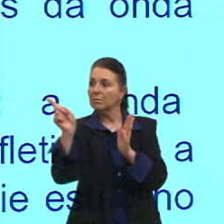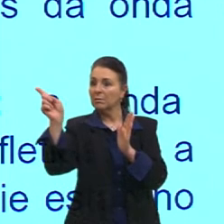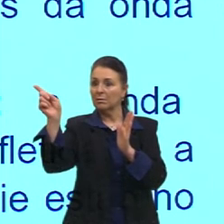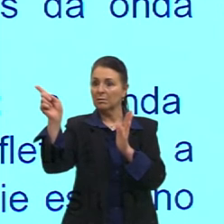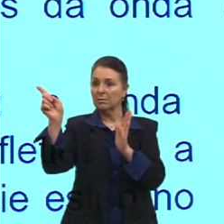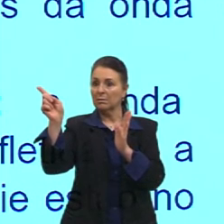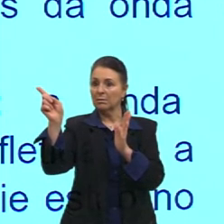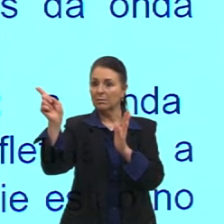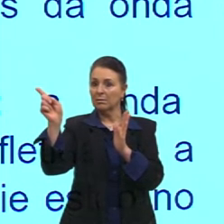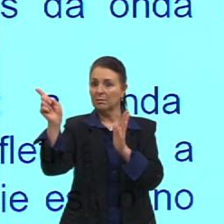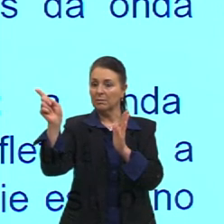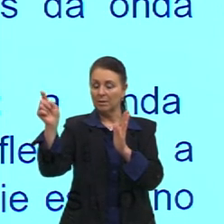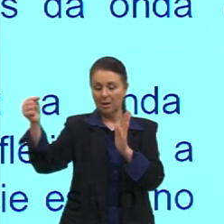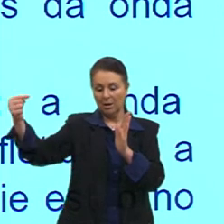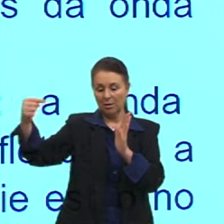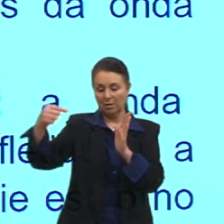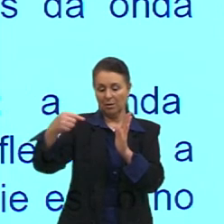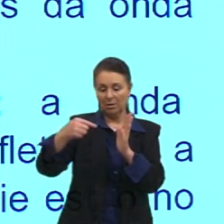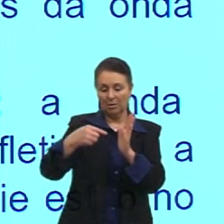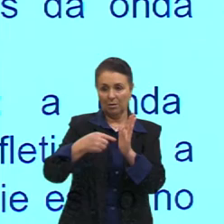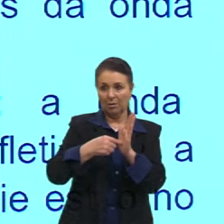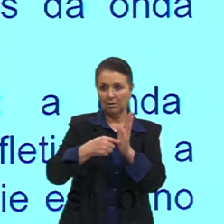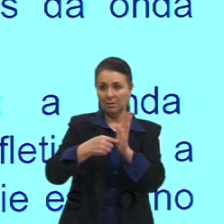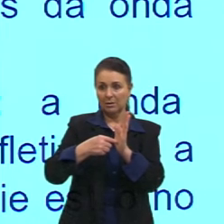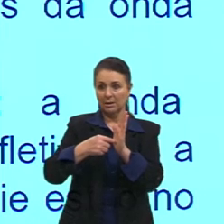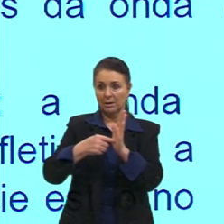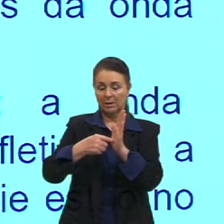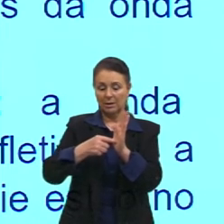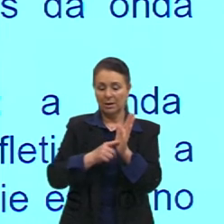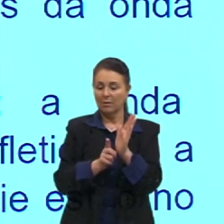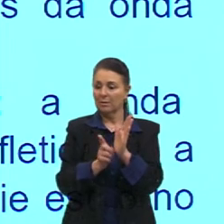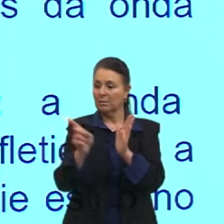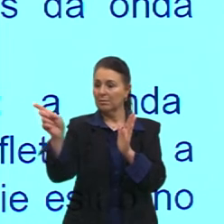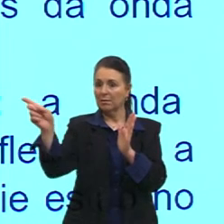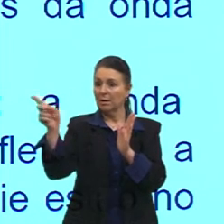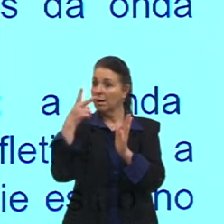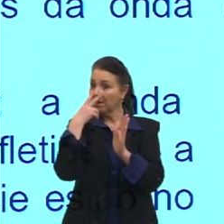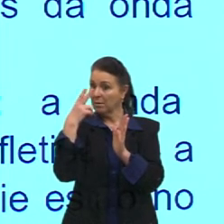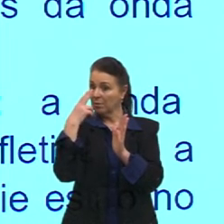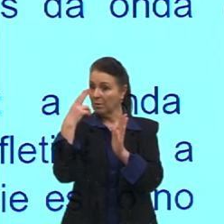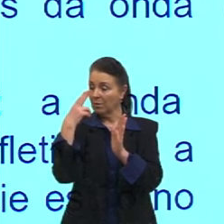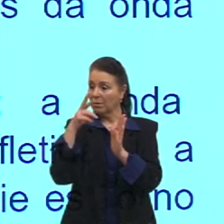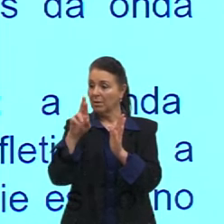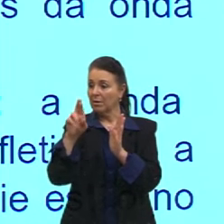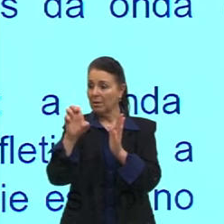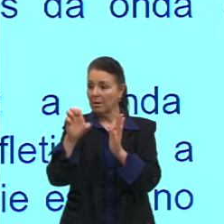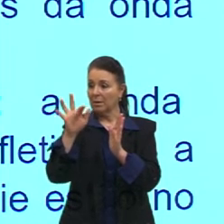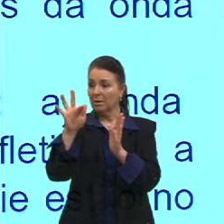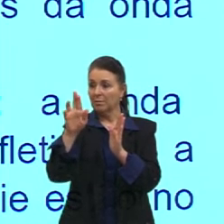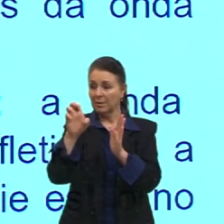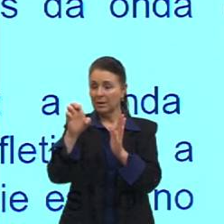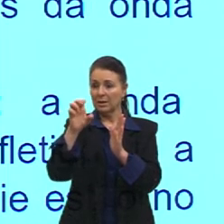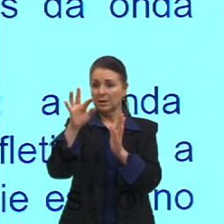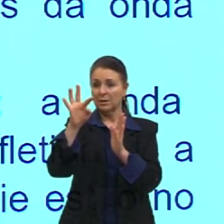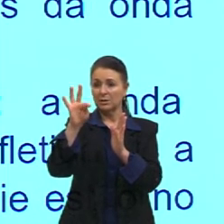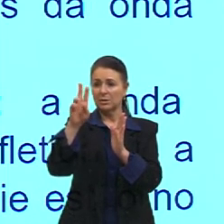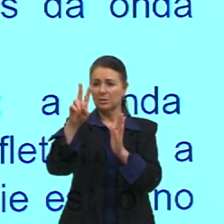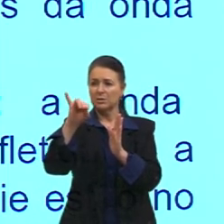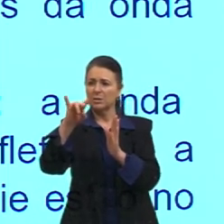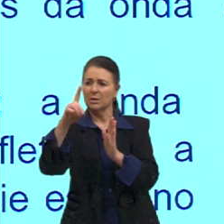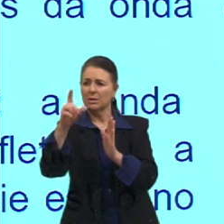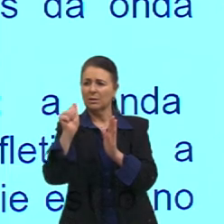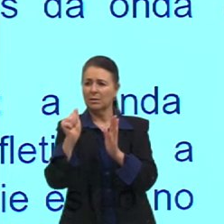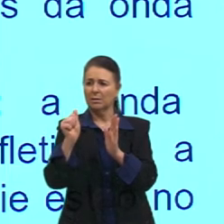onda incidente e a onda refletida. É a mesma onda, né? Só que ela foi refletida. E vejam que esse ângulo aqui, ele é